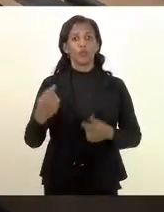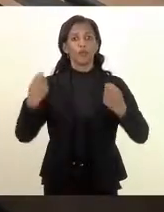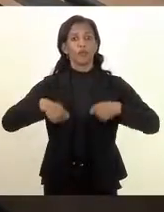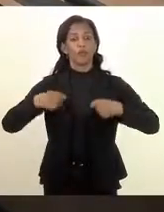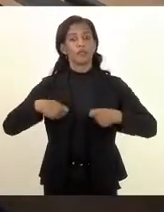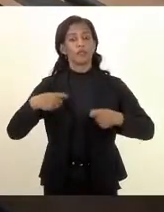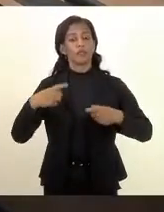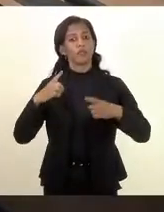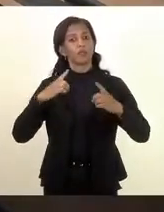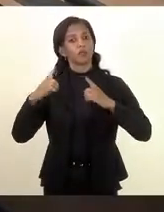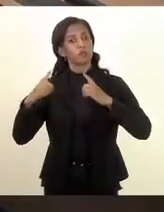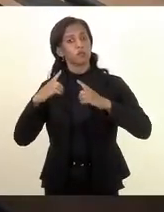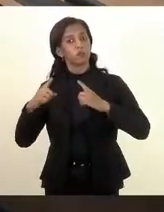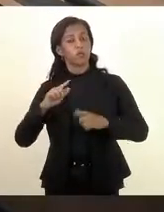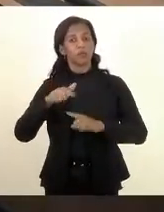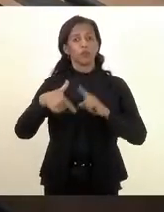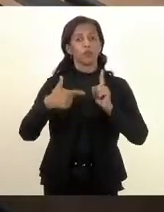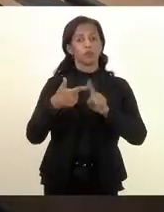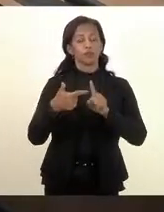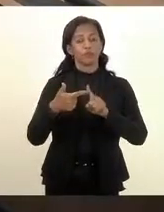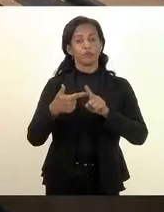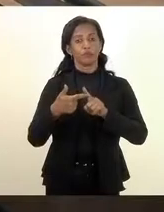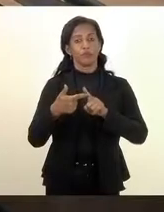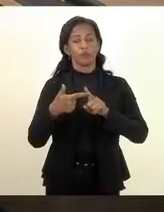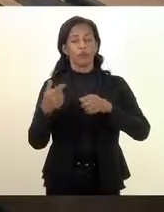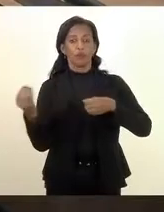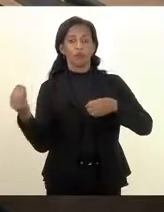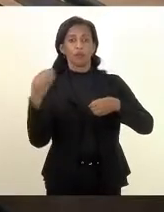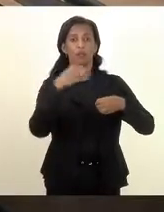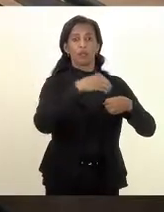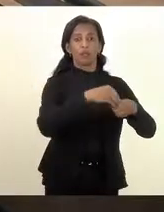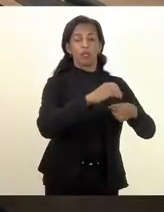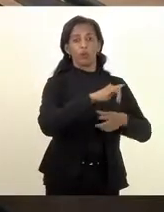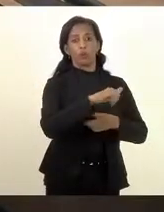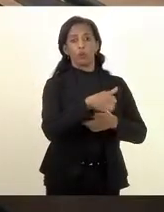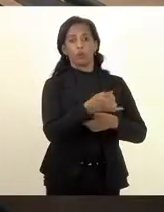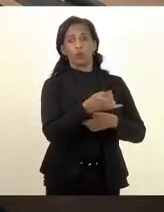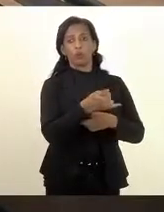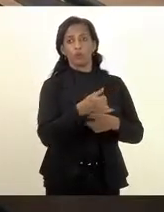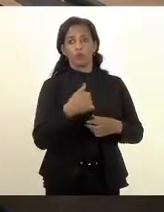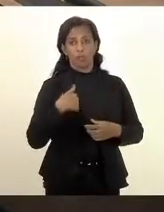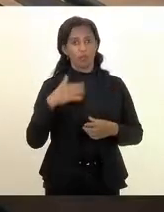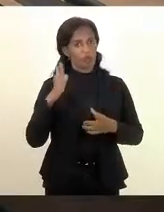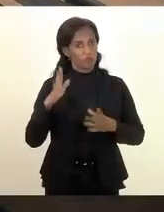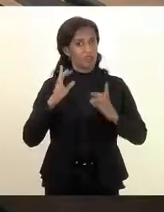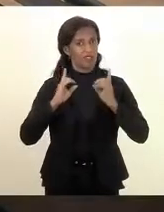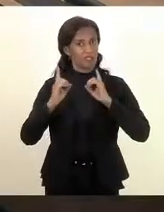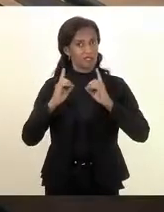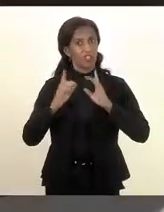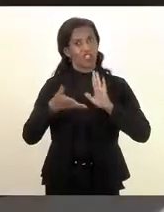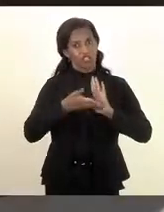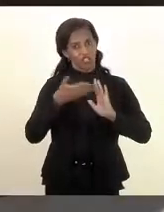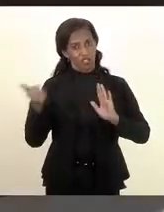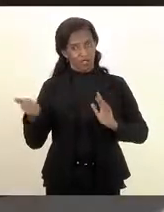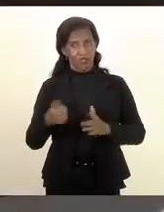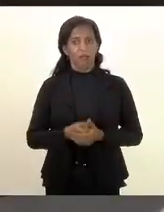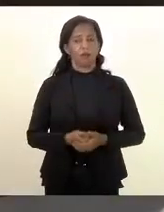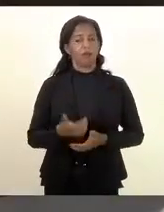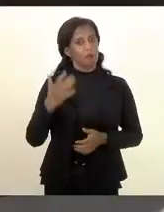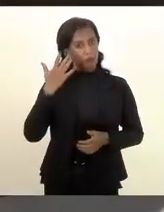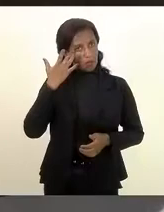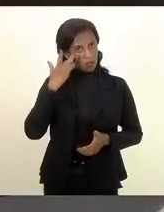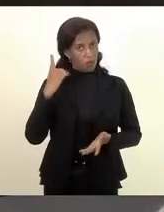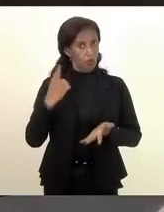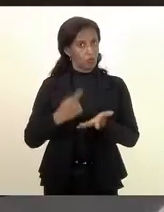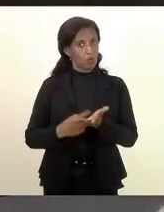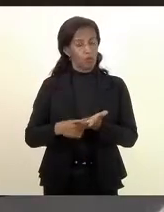que é a estrutura do governo e o segundo engessa as possibilidades eu fiz essa discussão ainda bem tiramos da pauta mas eu acho que é um